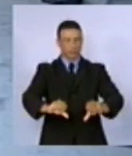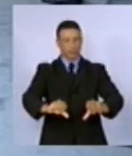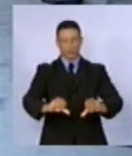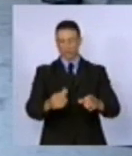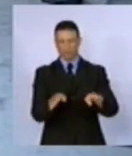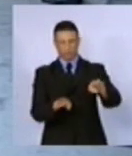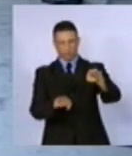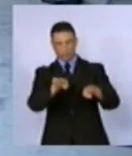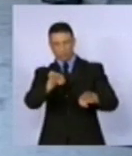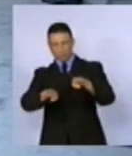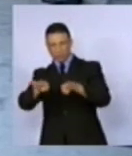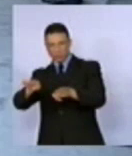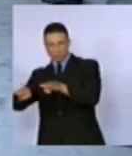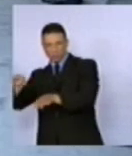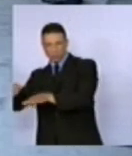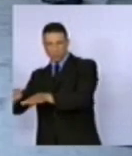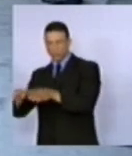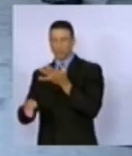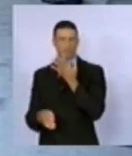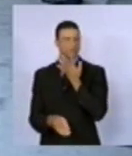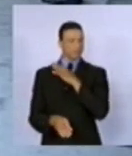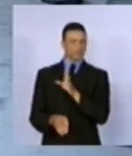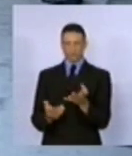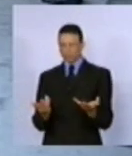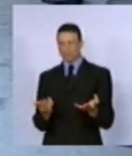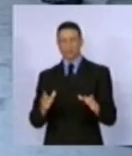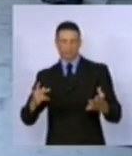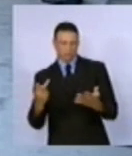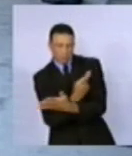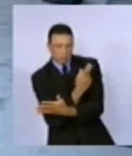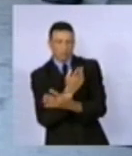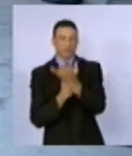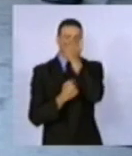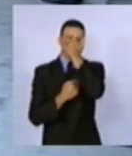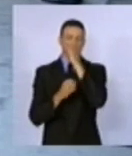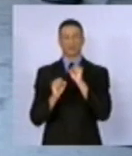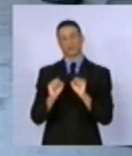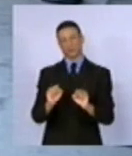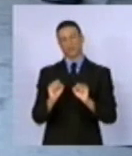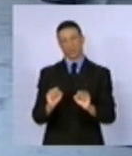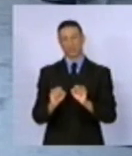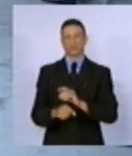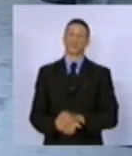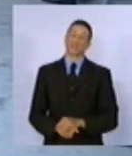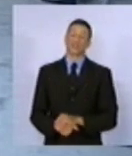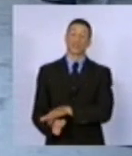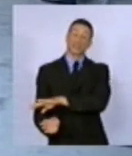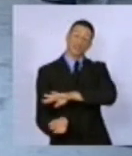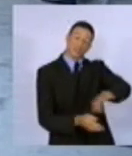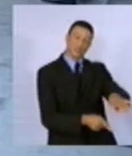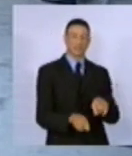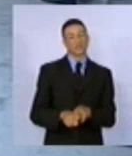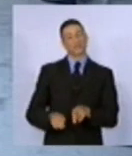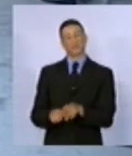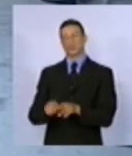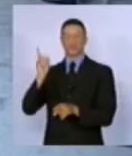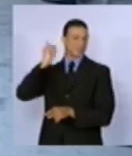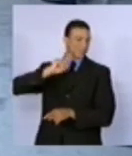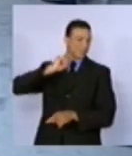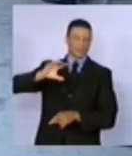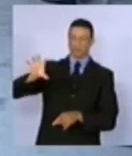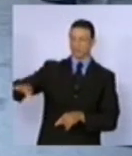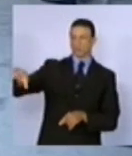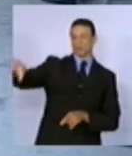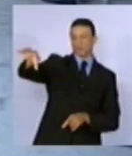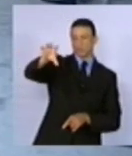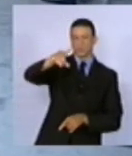desproporcional que a gente não tem conhecimento pode o acontecer considerou também o fato de que essas regiões nas quais a cultura de